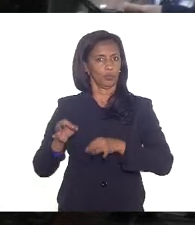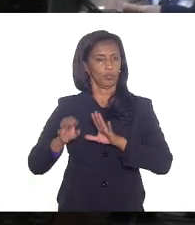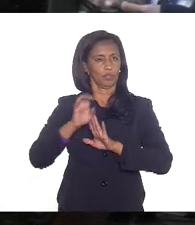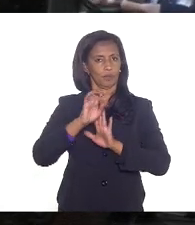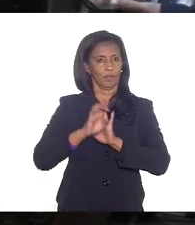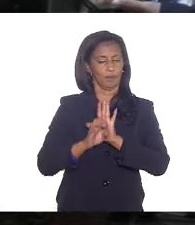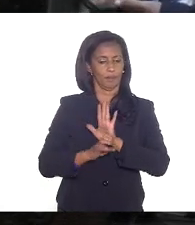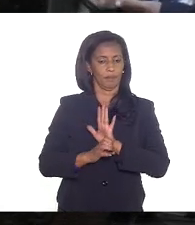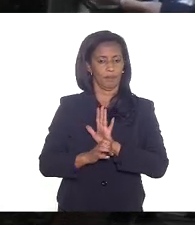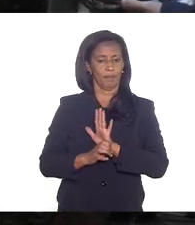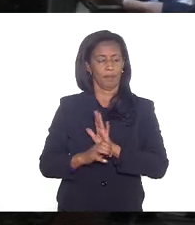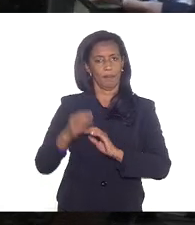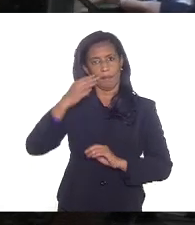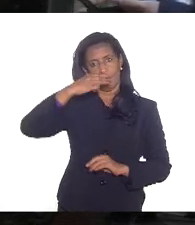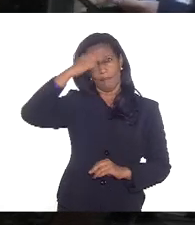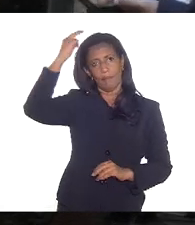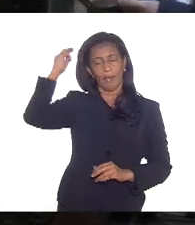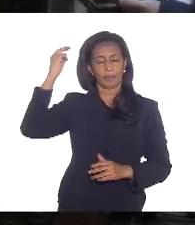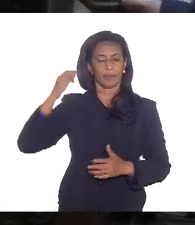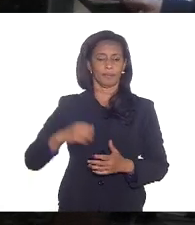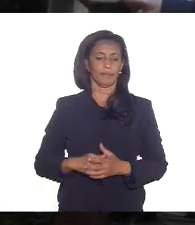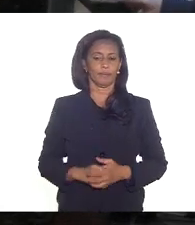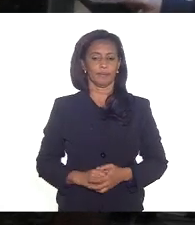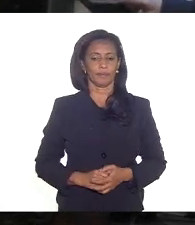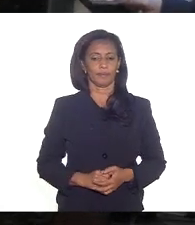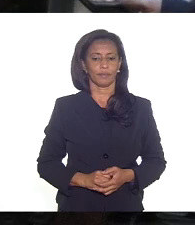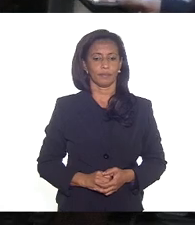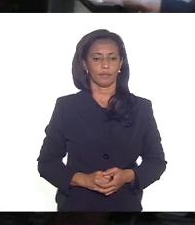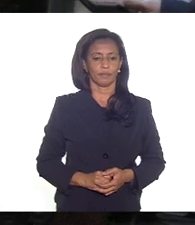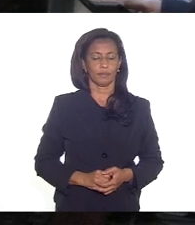emenda de plenário estado máximo possível é